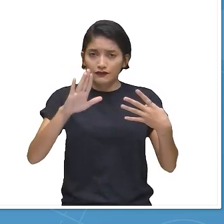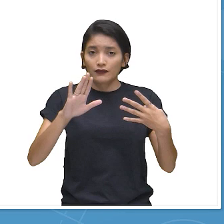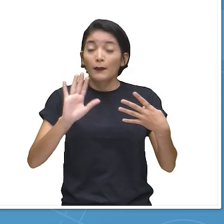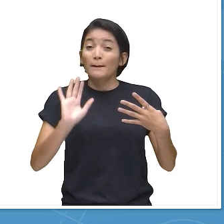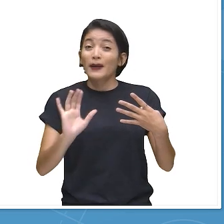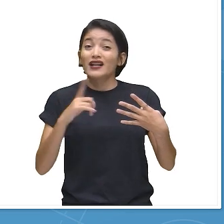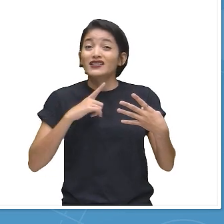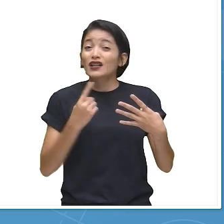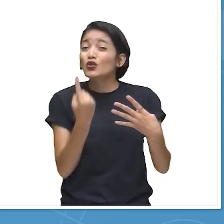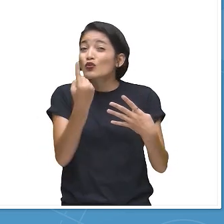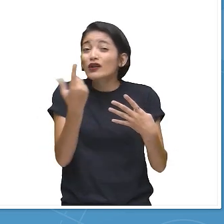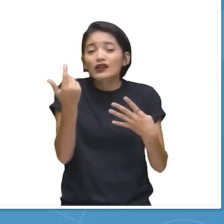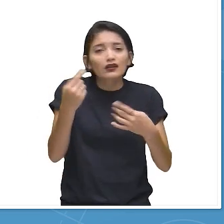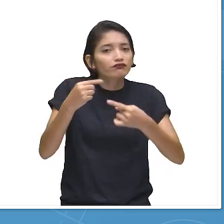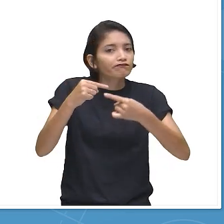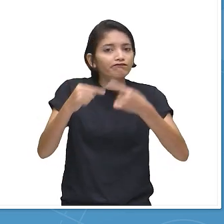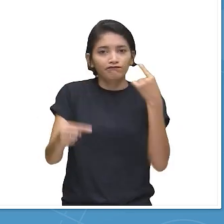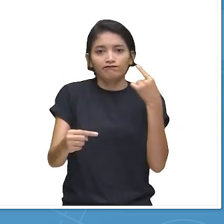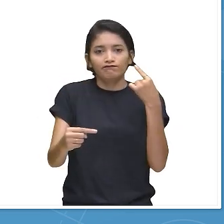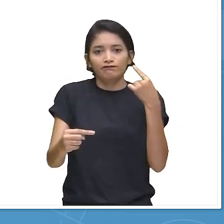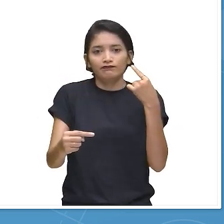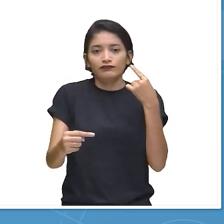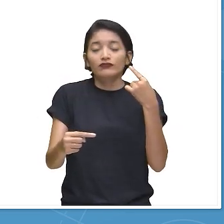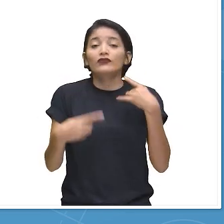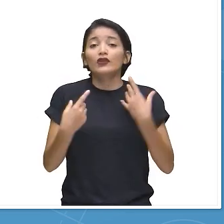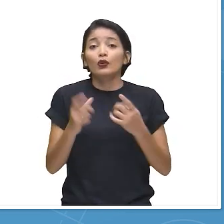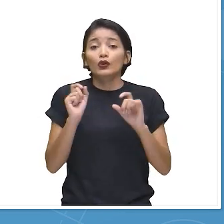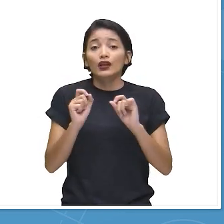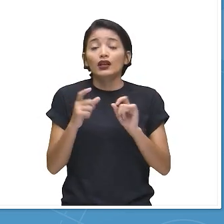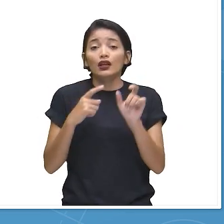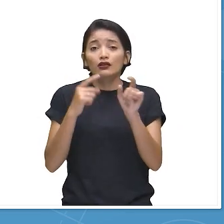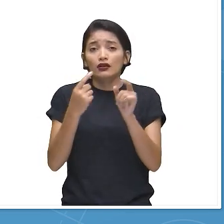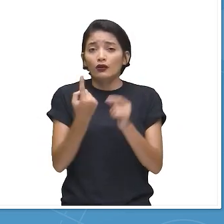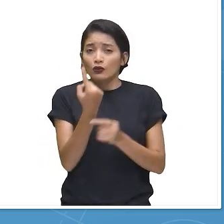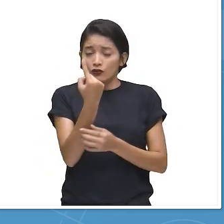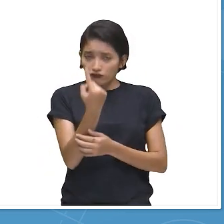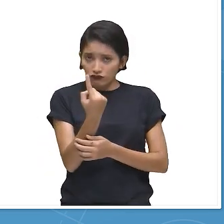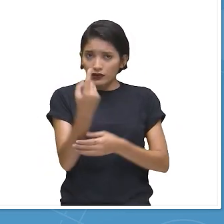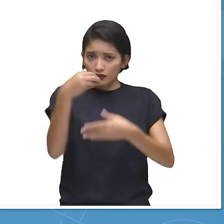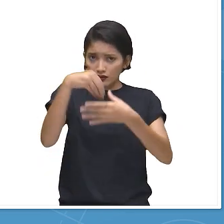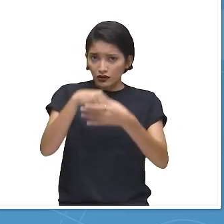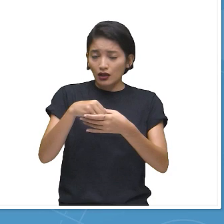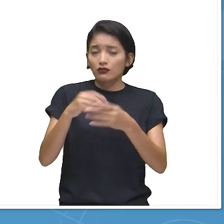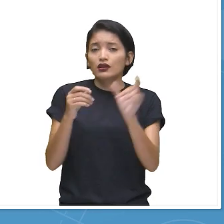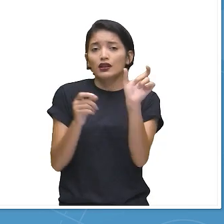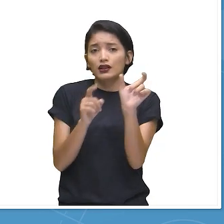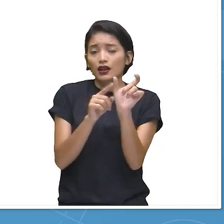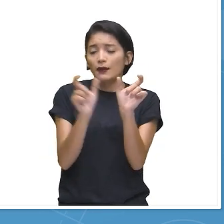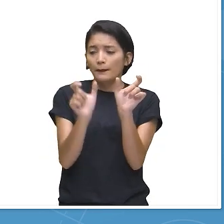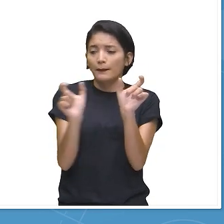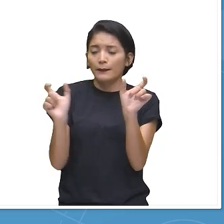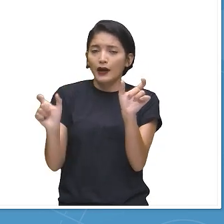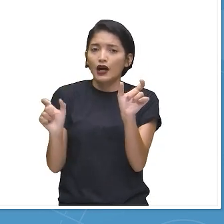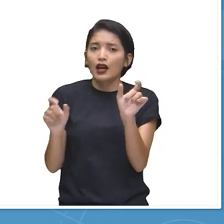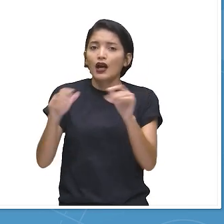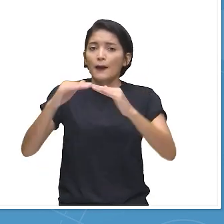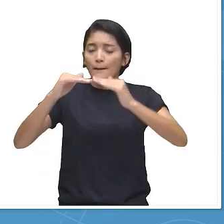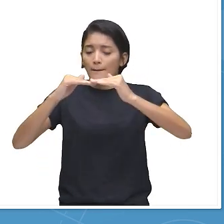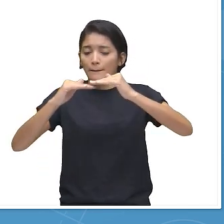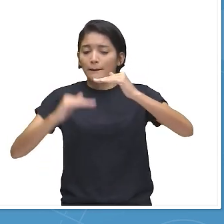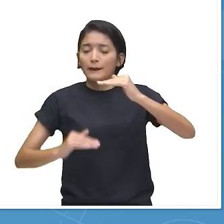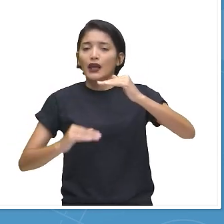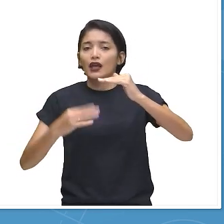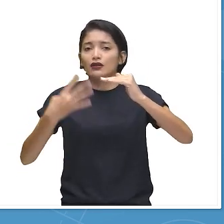exceto em, esse exceto quer dizer que apenas numa, né, nós vamos ter palavras formadas com menos